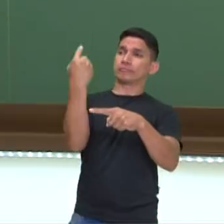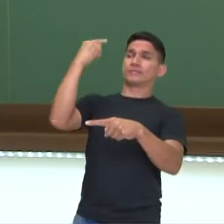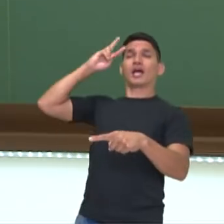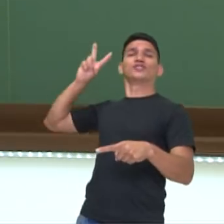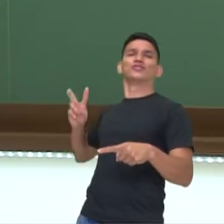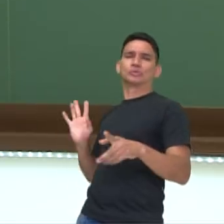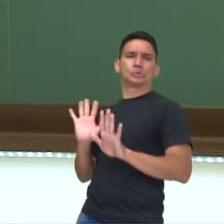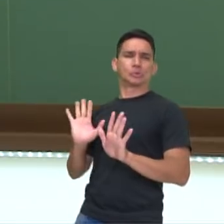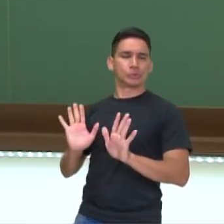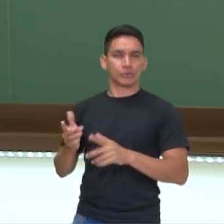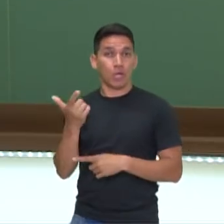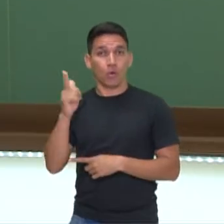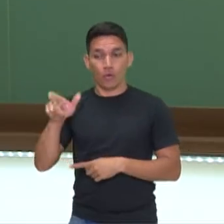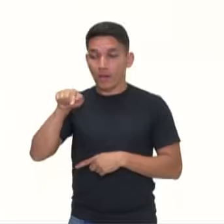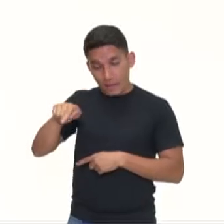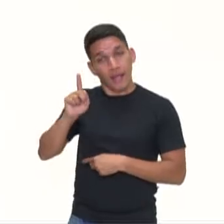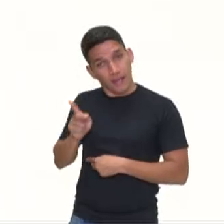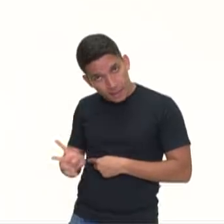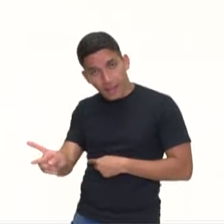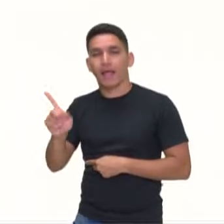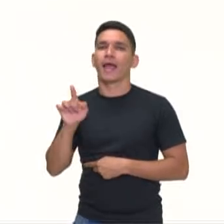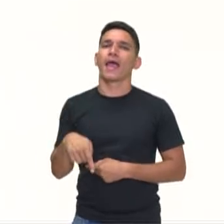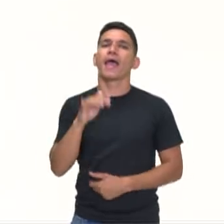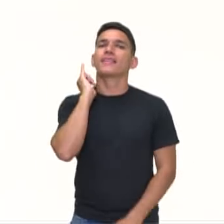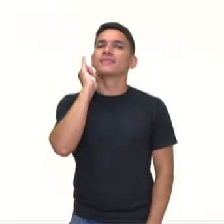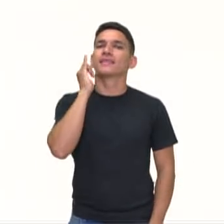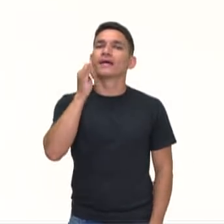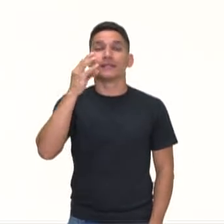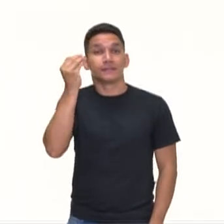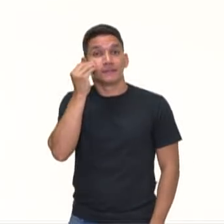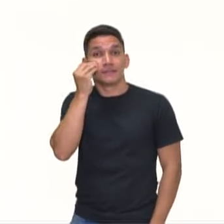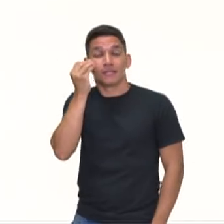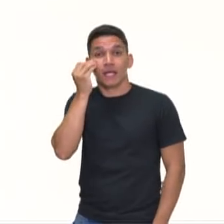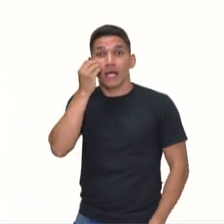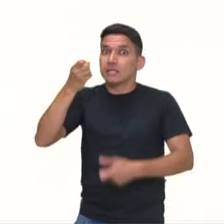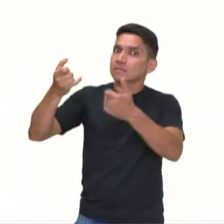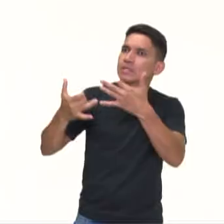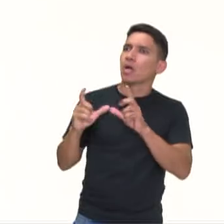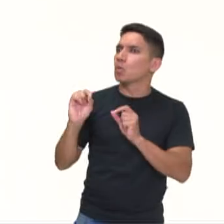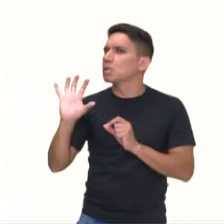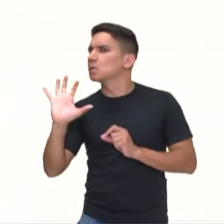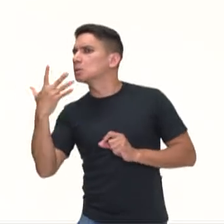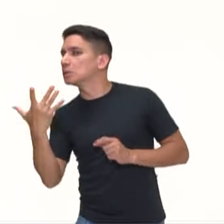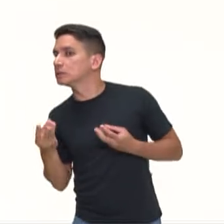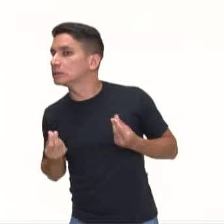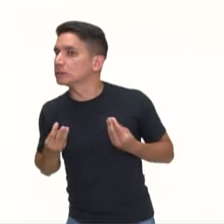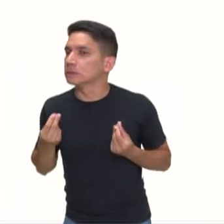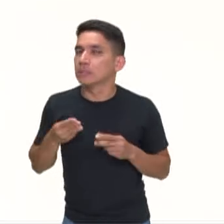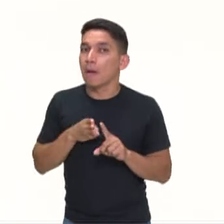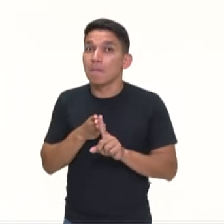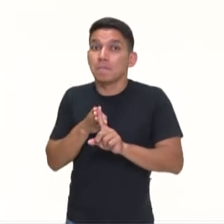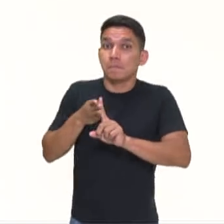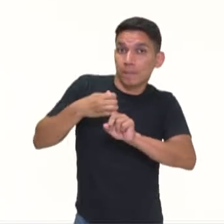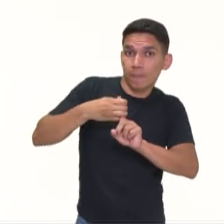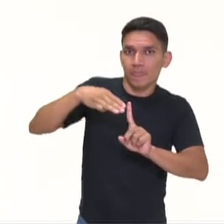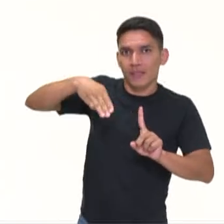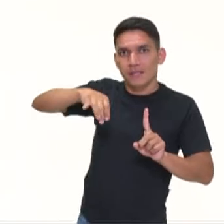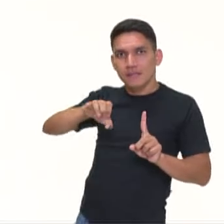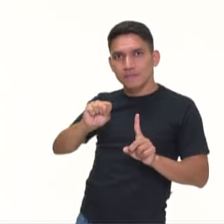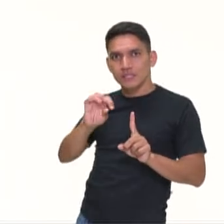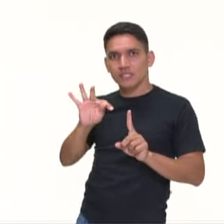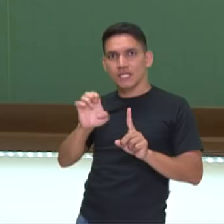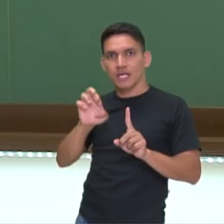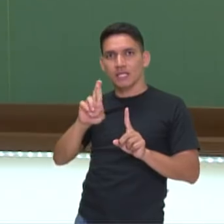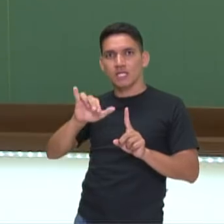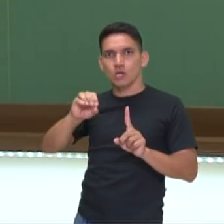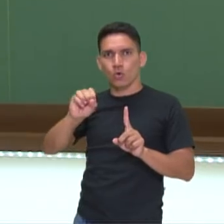São narrativas também que procuram explicar acontecimentos misteriosos, sobrenaturais. Então a